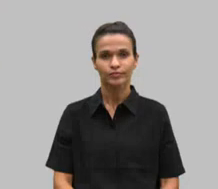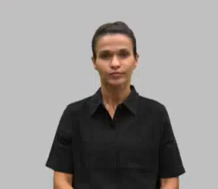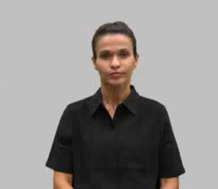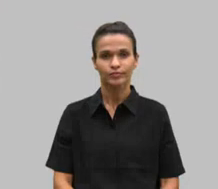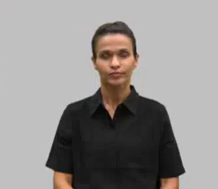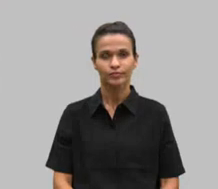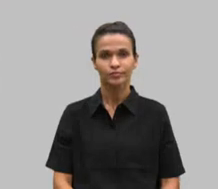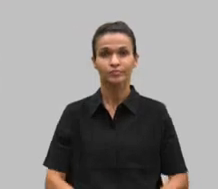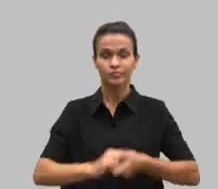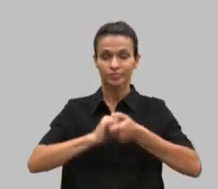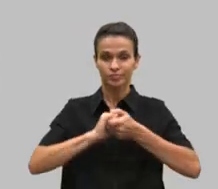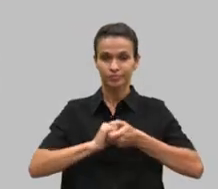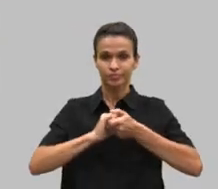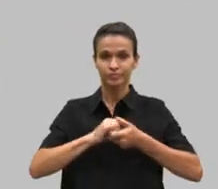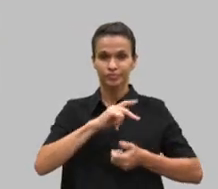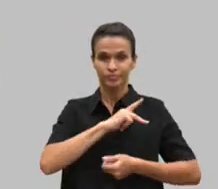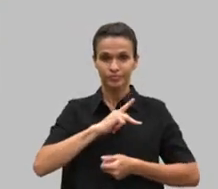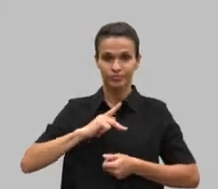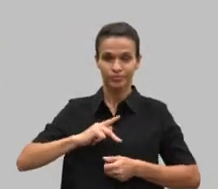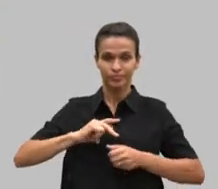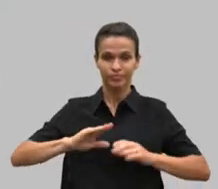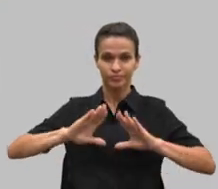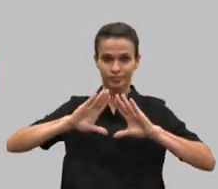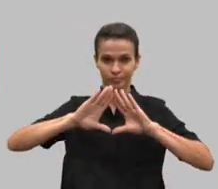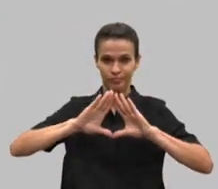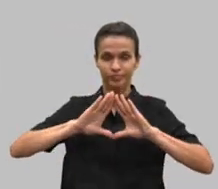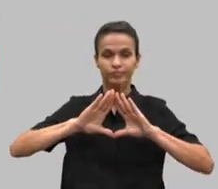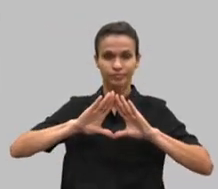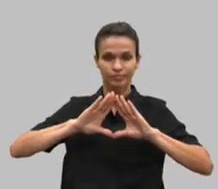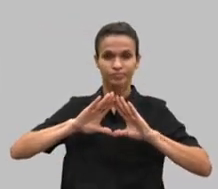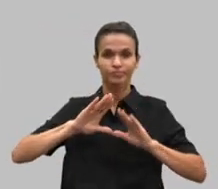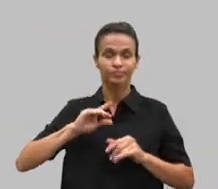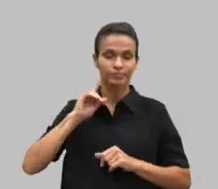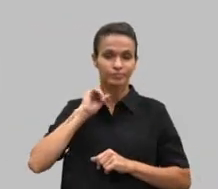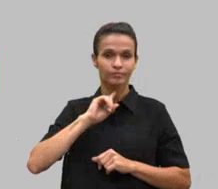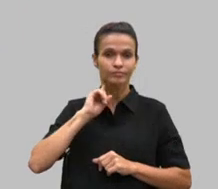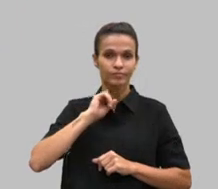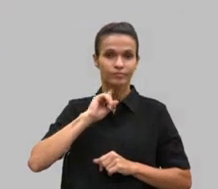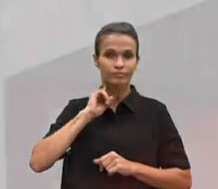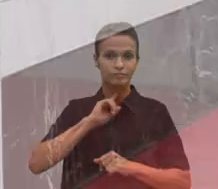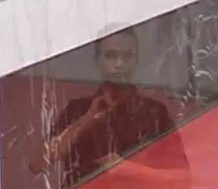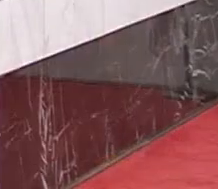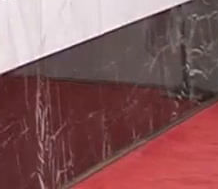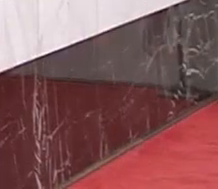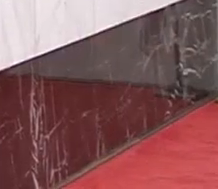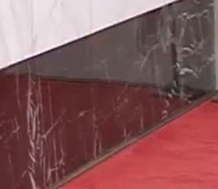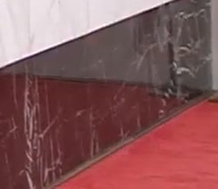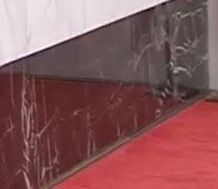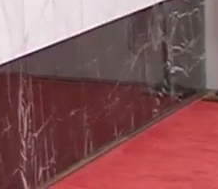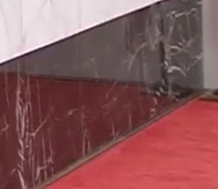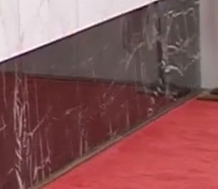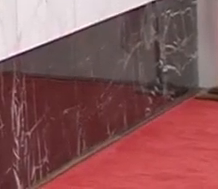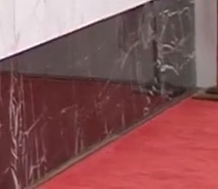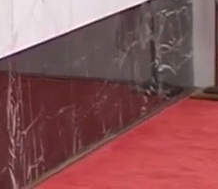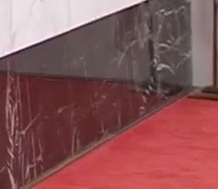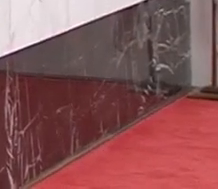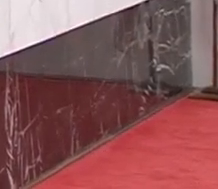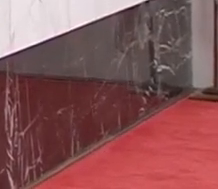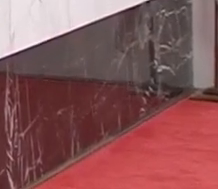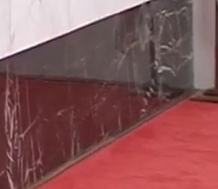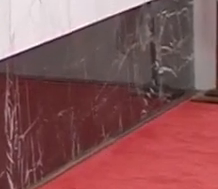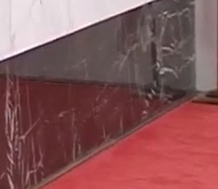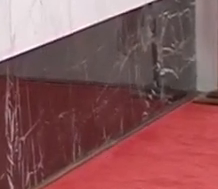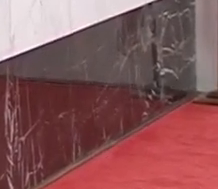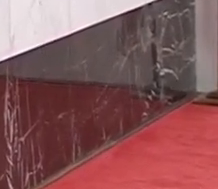comprimento o presidente da Assembleia Legislativa de Minas Gerais Deputado Tadeu Martins Leite em nome de